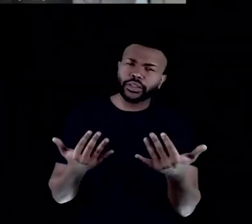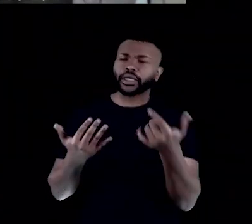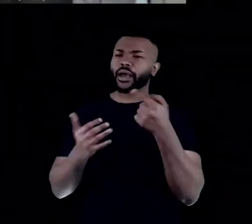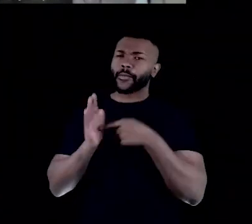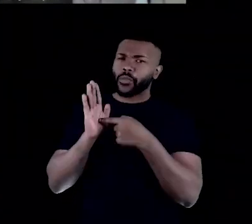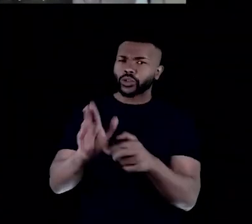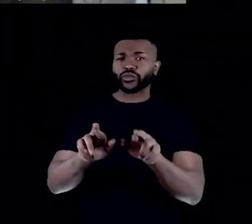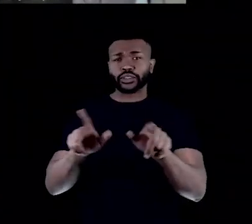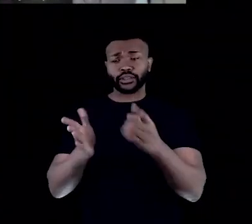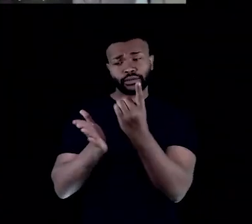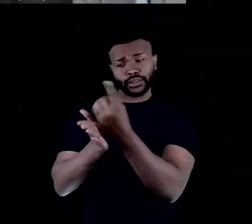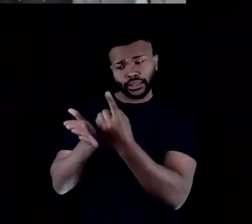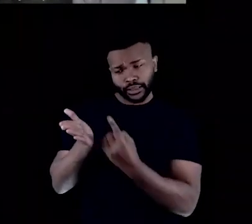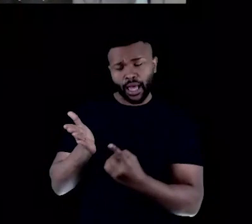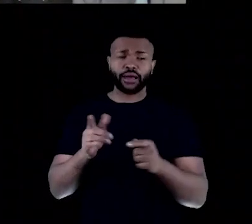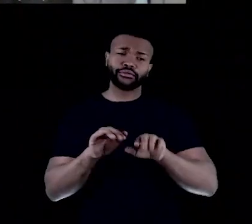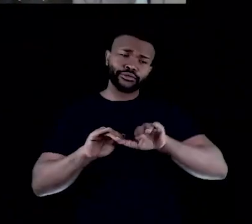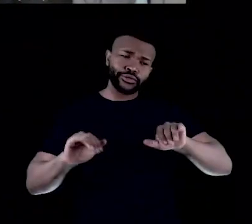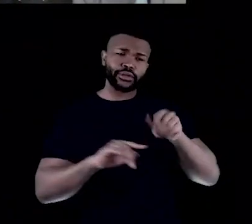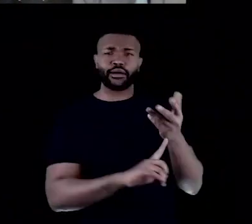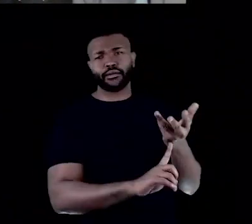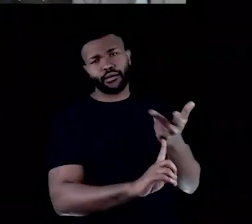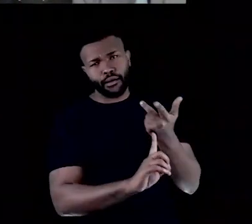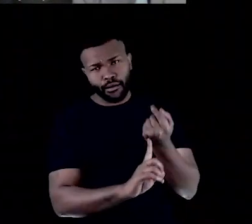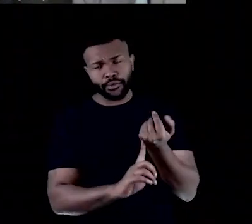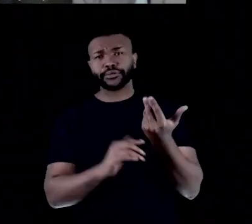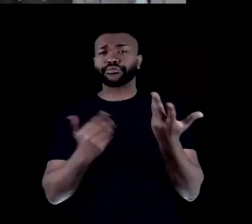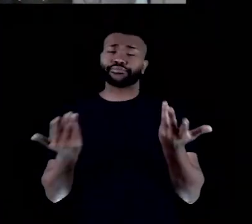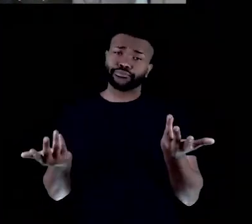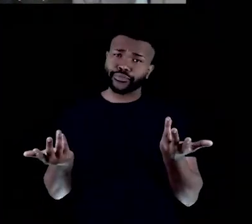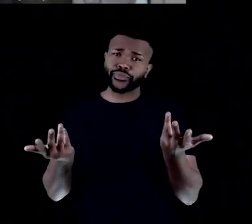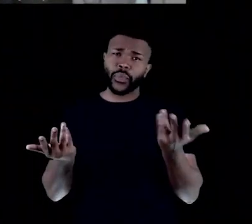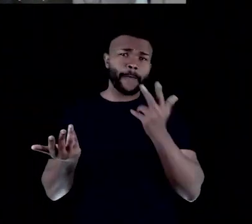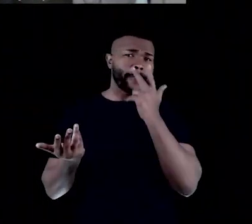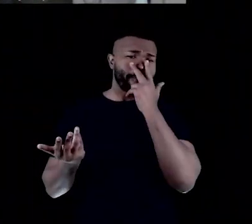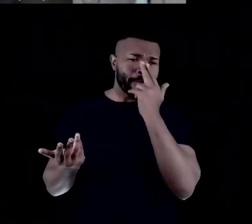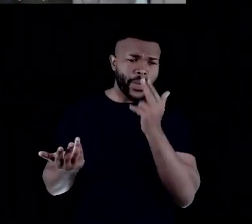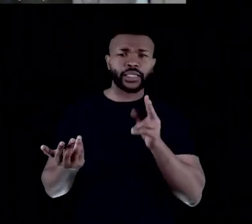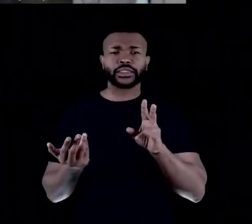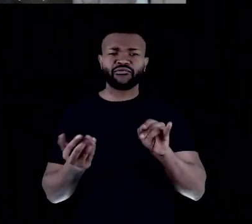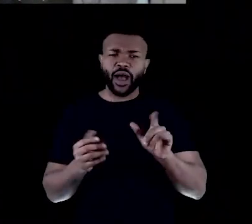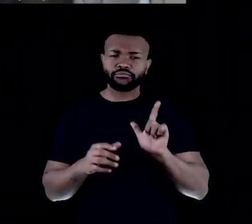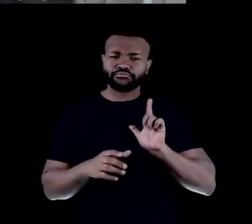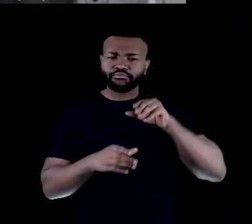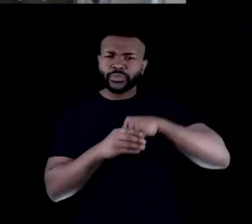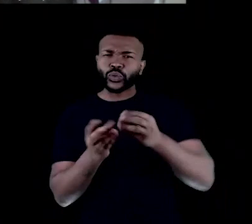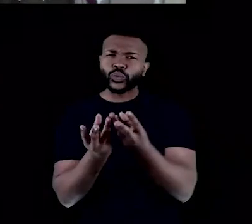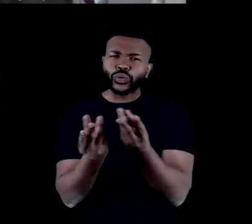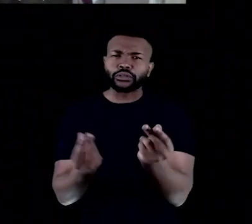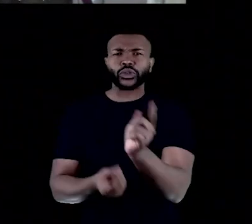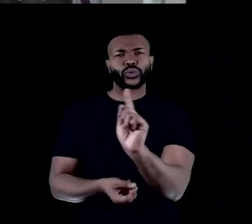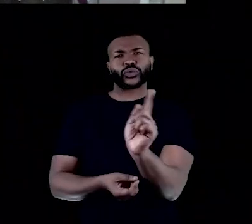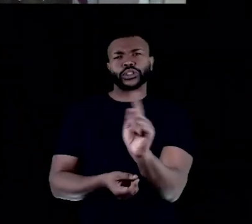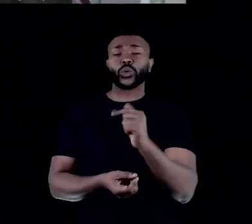comentam, colocam essa diferença entre o design e a arte, enfim, como uma coisa que vai ou não na essência,